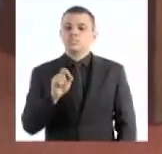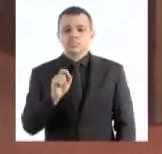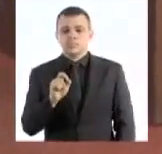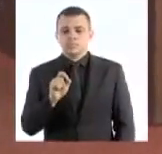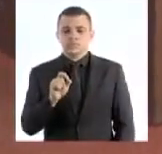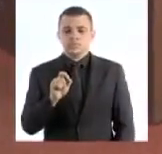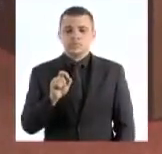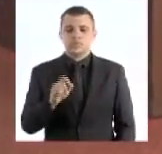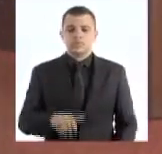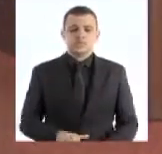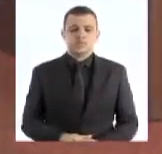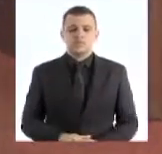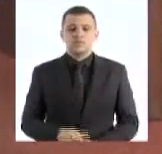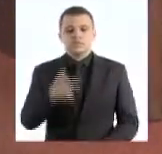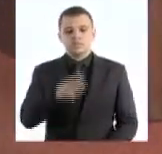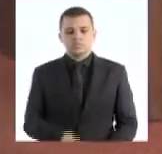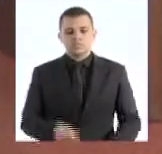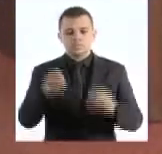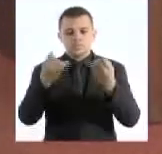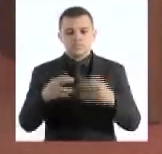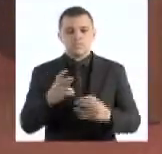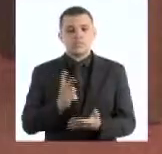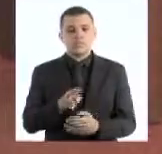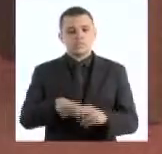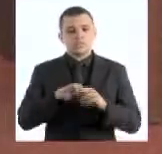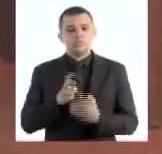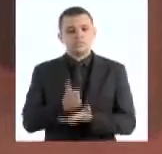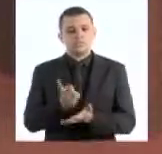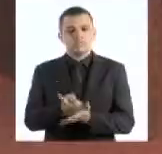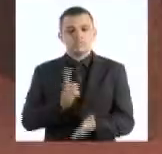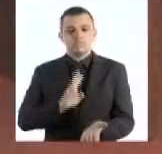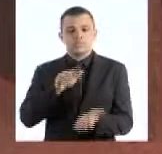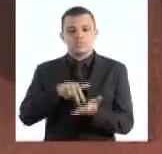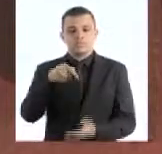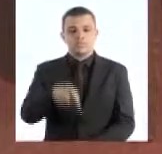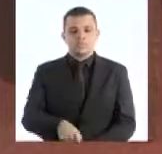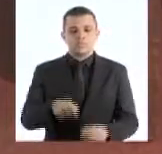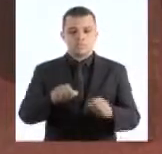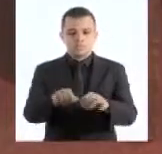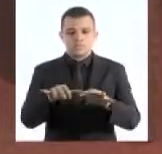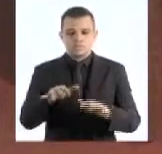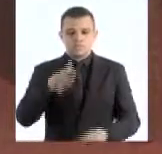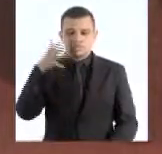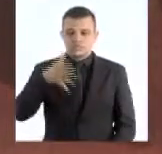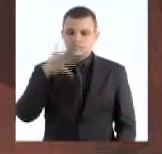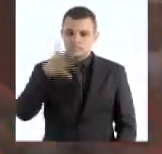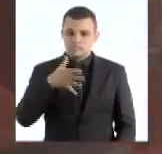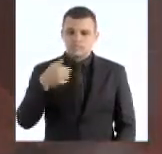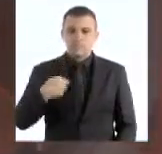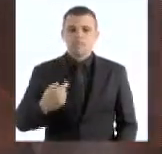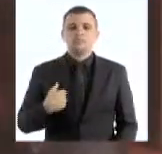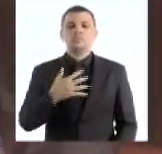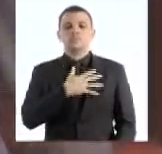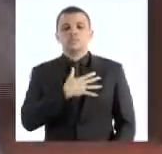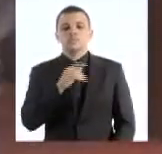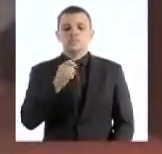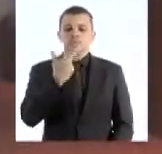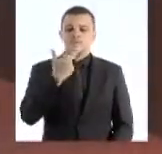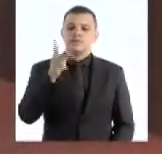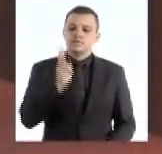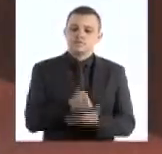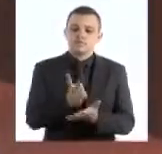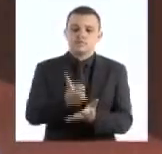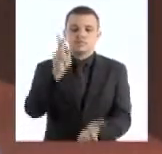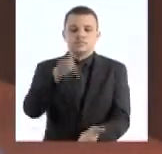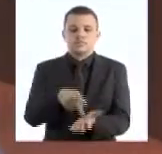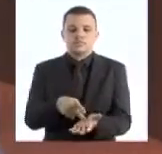que todas as vezes que eu subo essa tribuna, eu procuro ser coerente e verdadeiro com as palavras, sem tentar, de certo